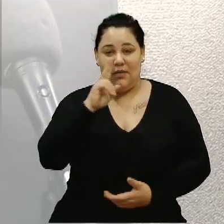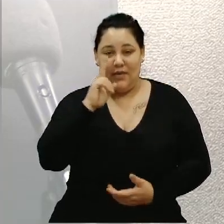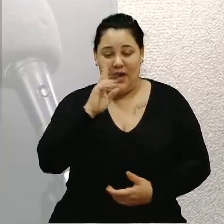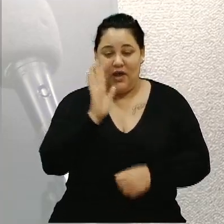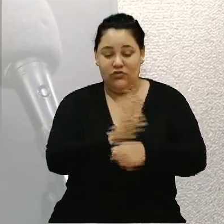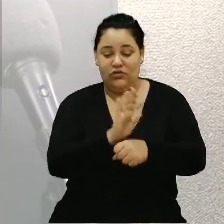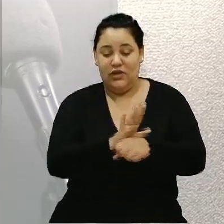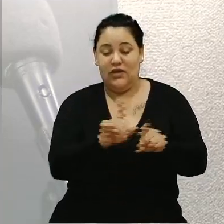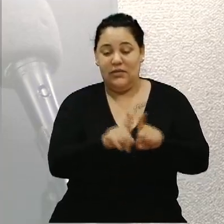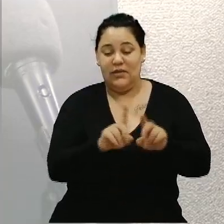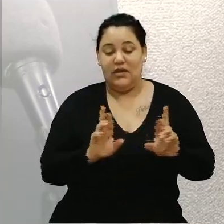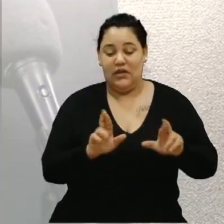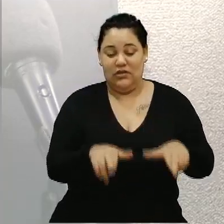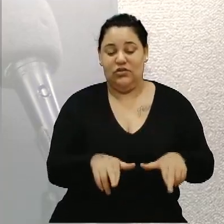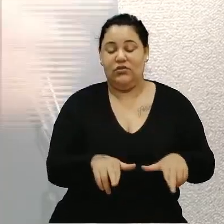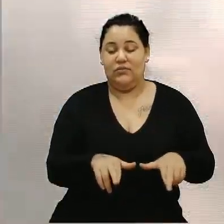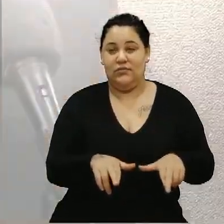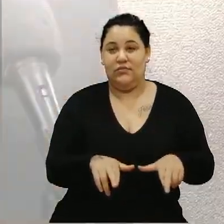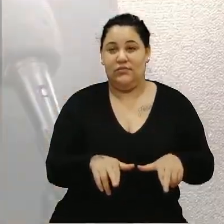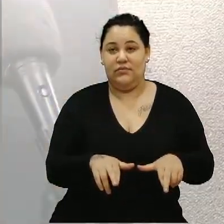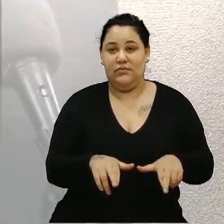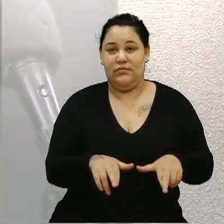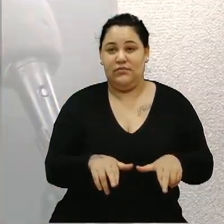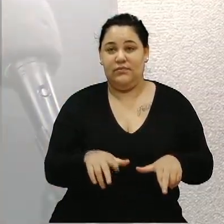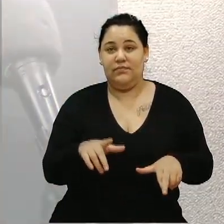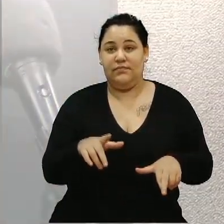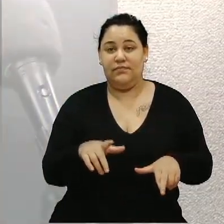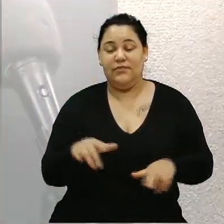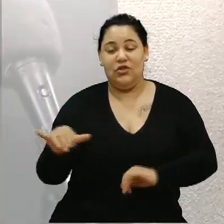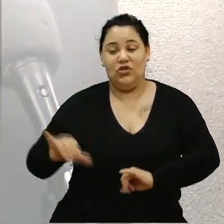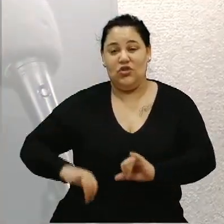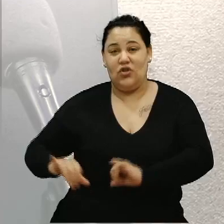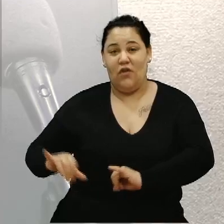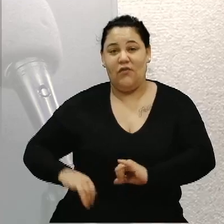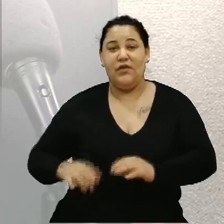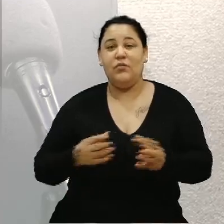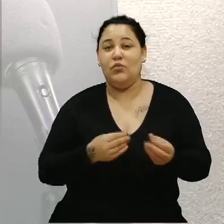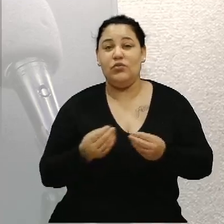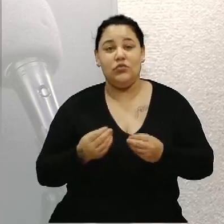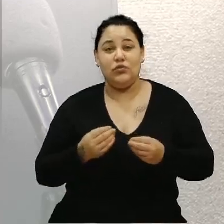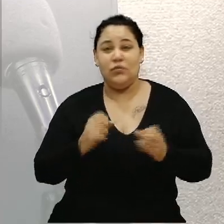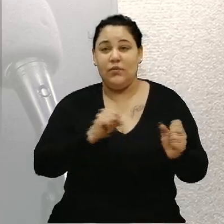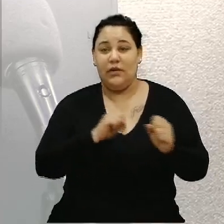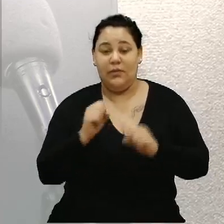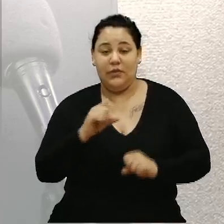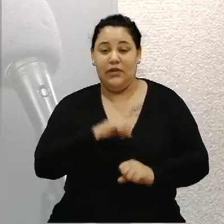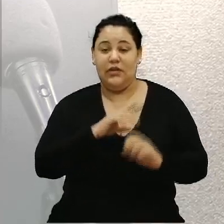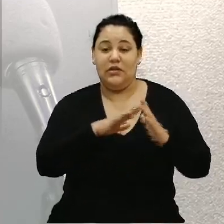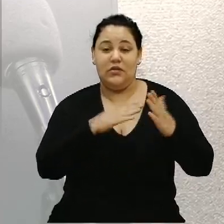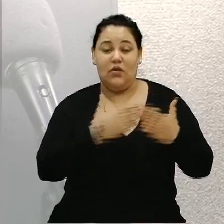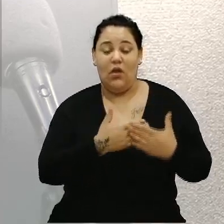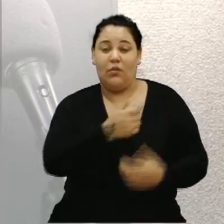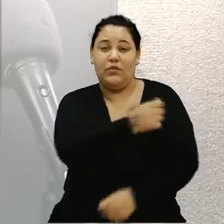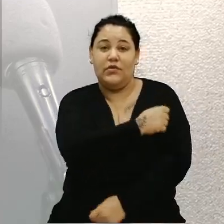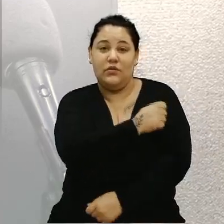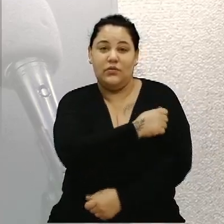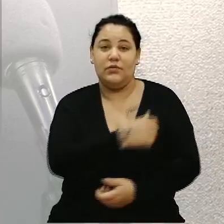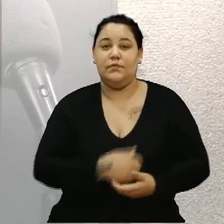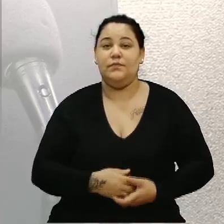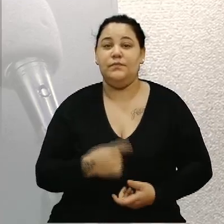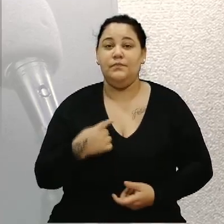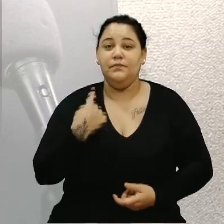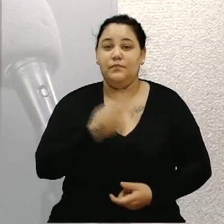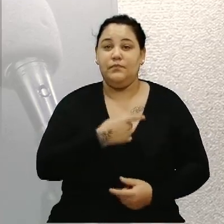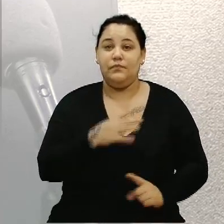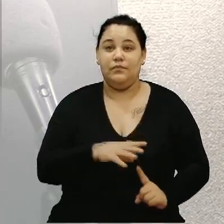naquela região que tanto sofre para poder ter escolas para os alunos. Nós,